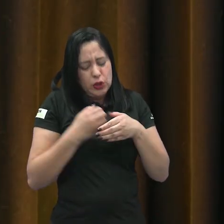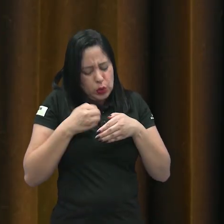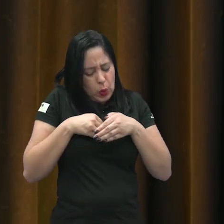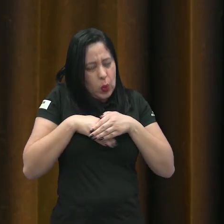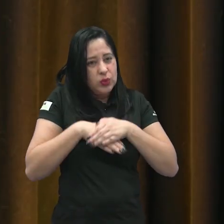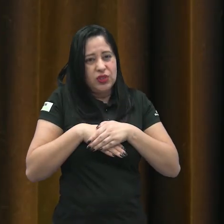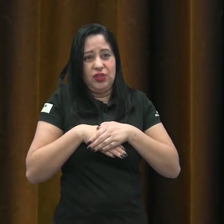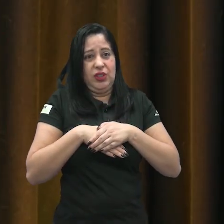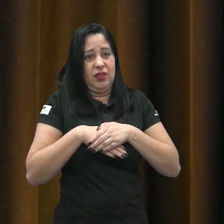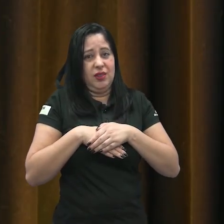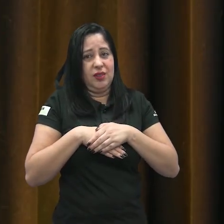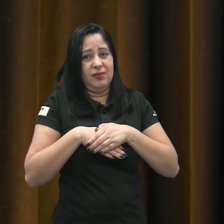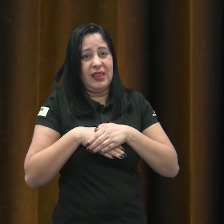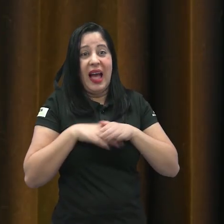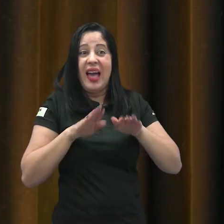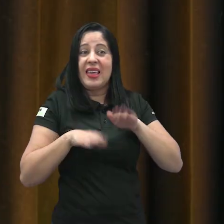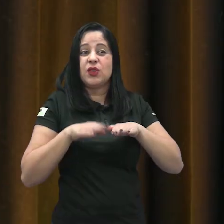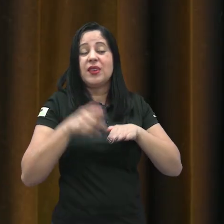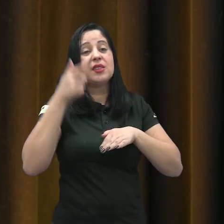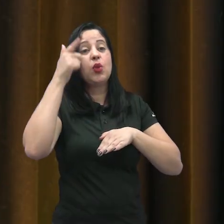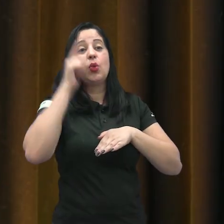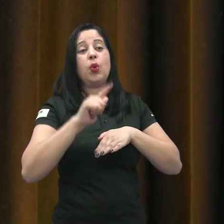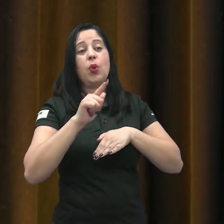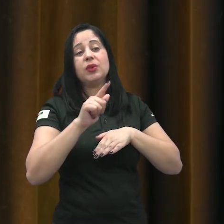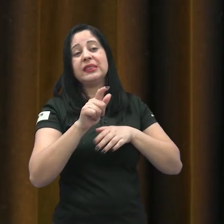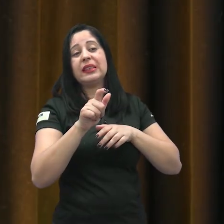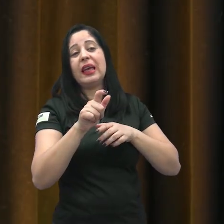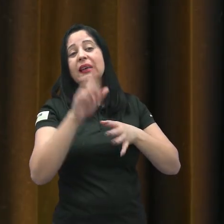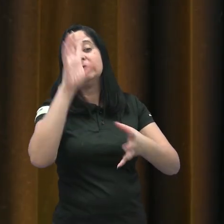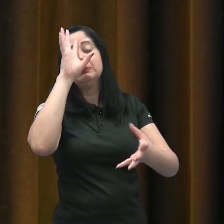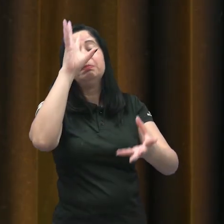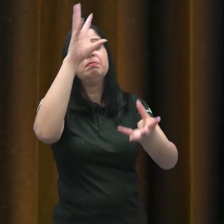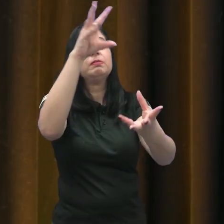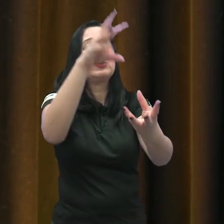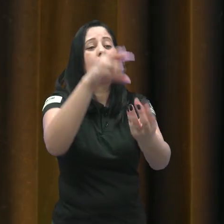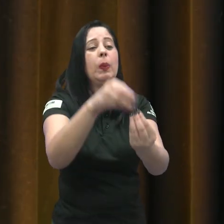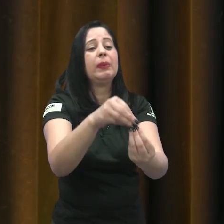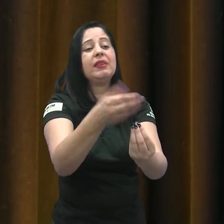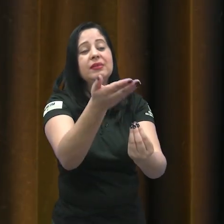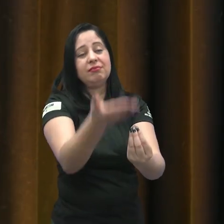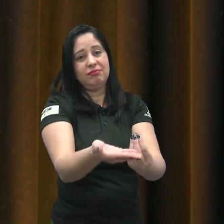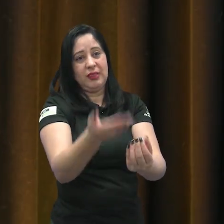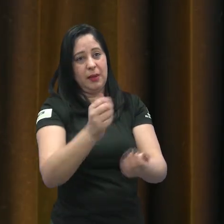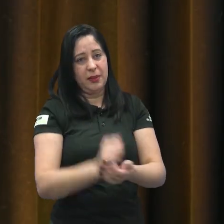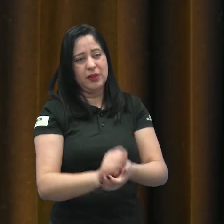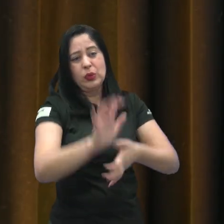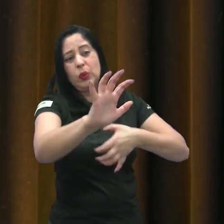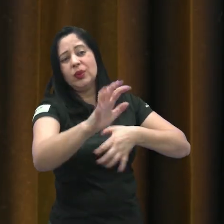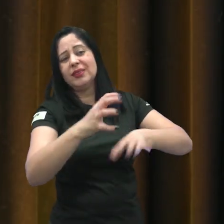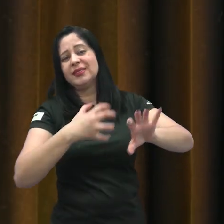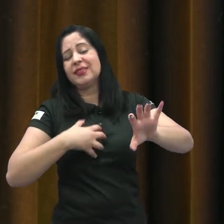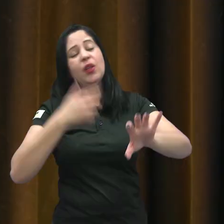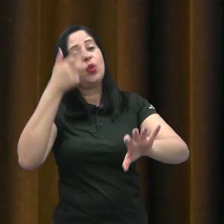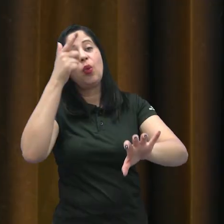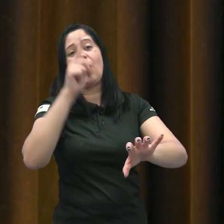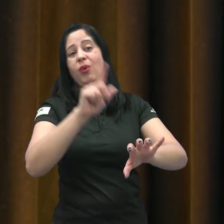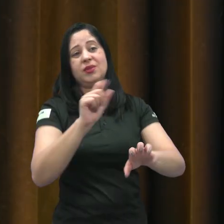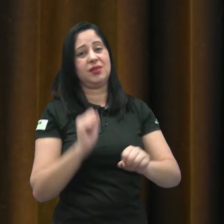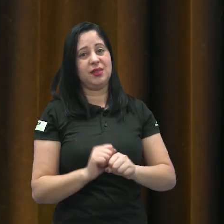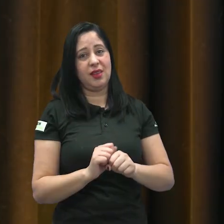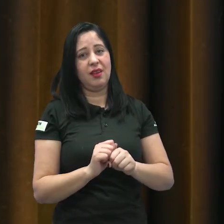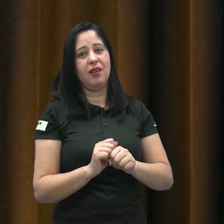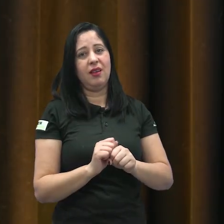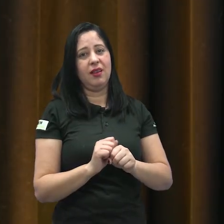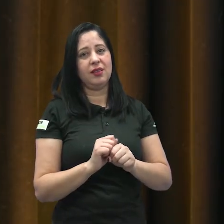mais dificuldade de estar vivenciando aquilo e vivenciando de um jeito mais empático, olhar com aqueles olhos.